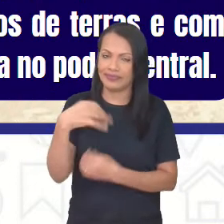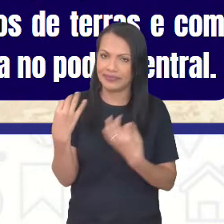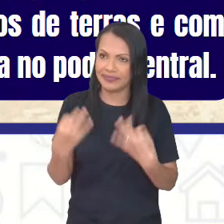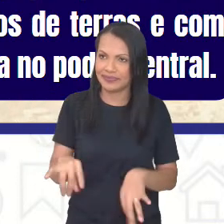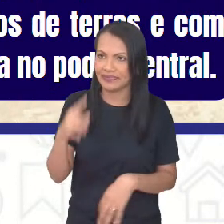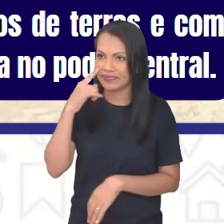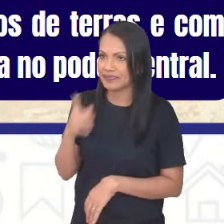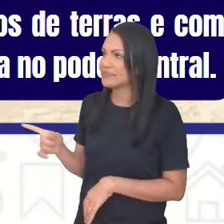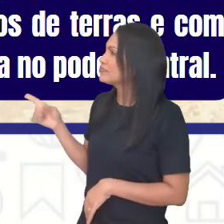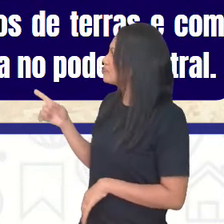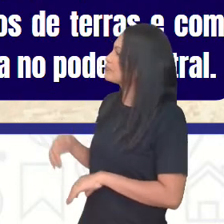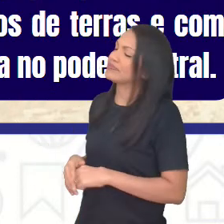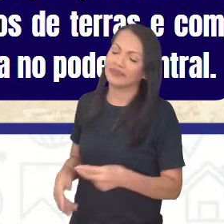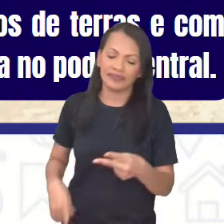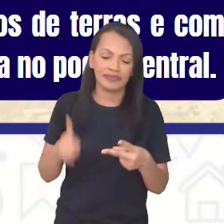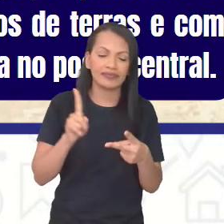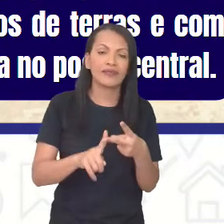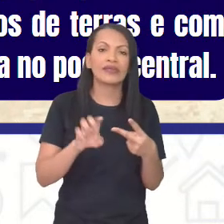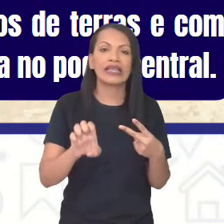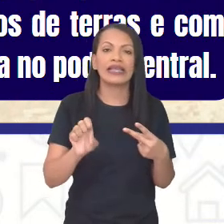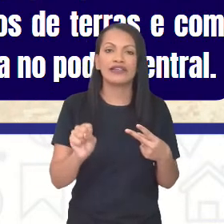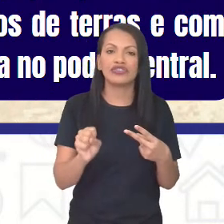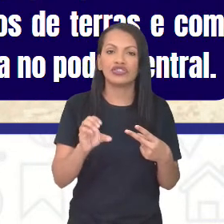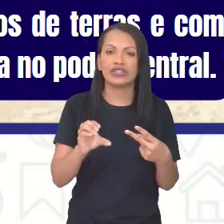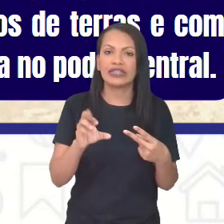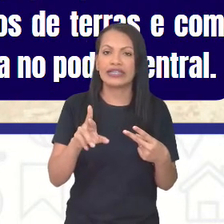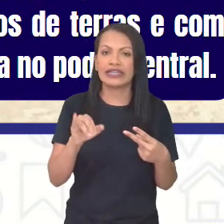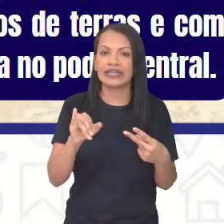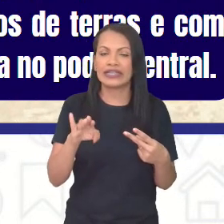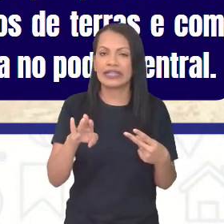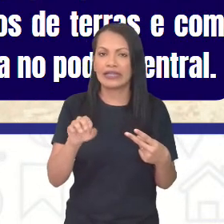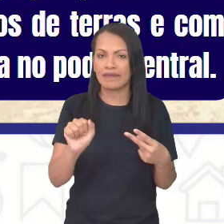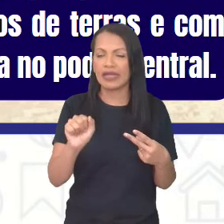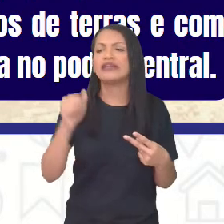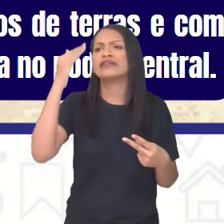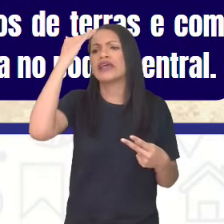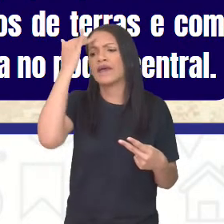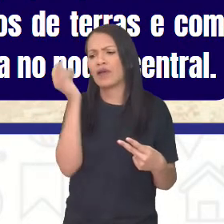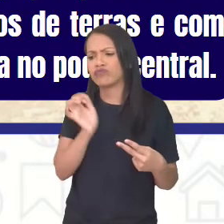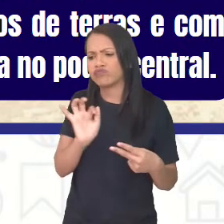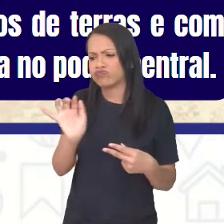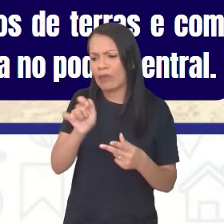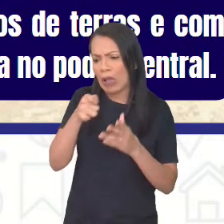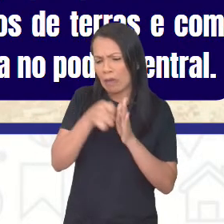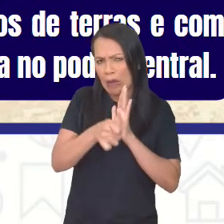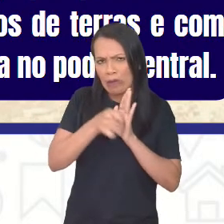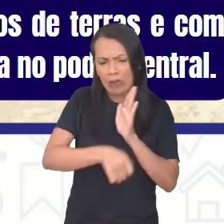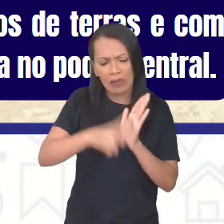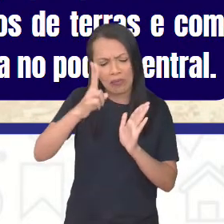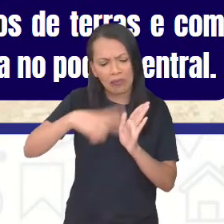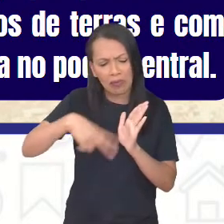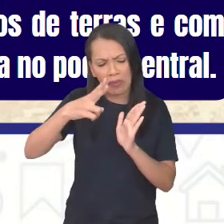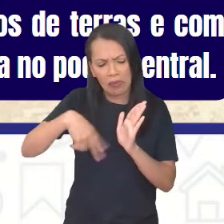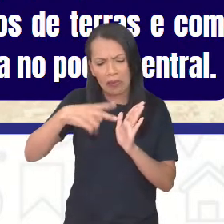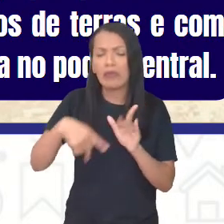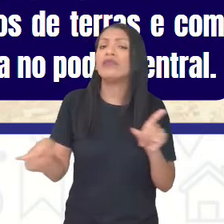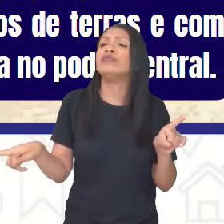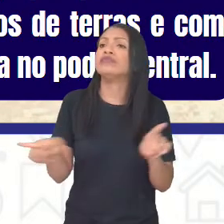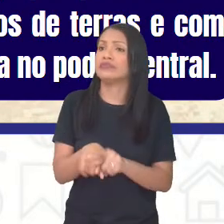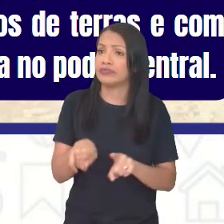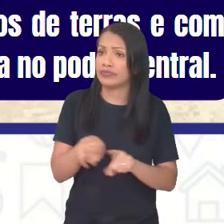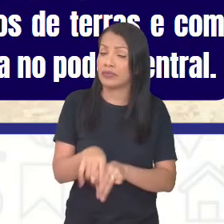os escribas, esses daqui, eles eram letrados, assim como os sacerdotes também o eram. Então,